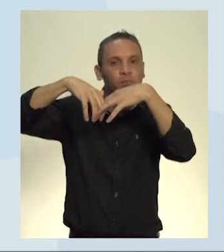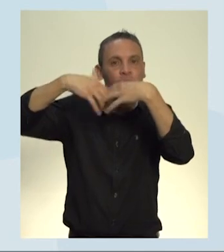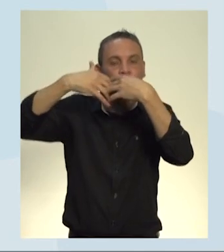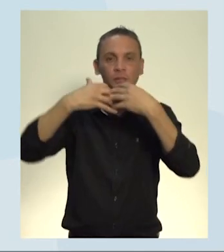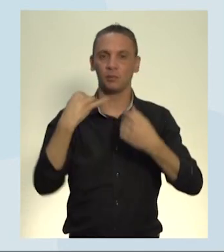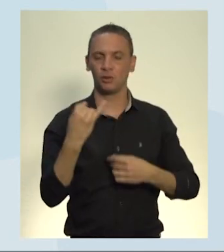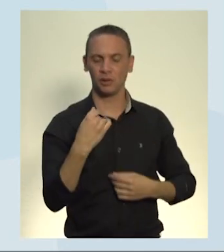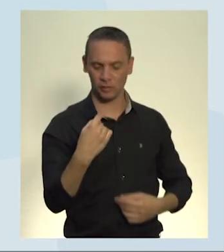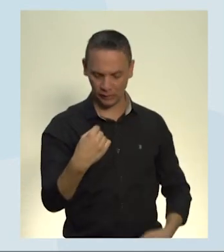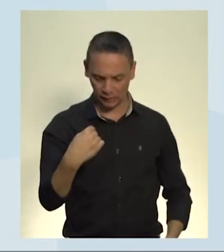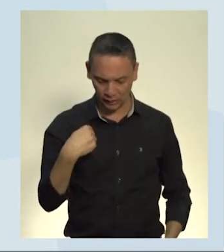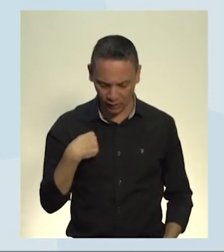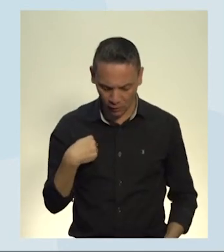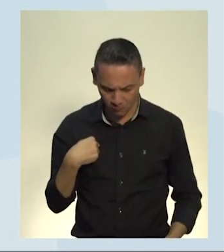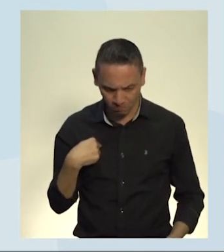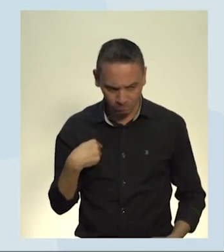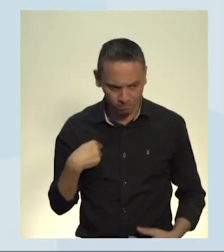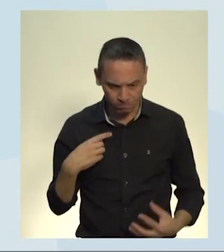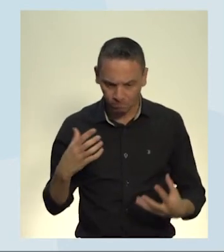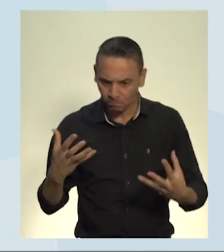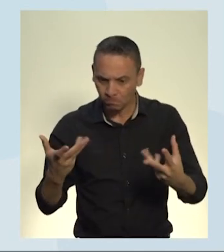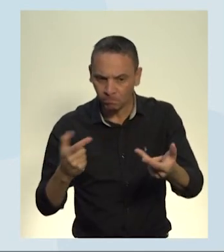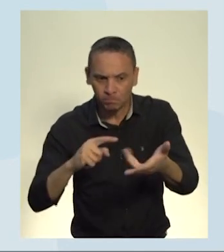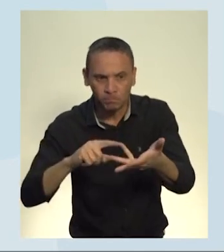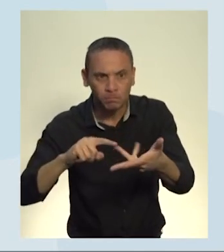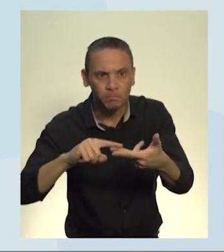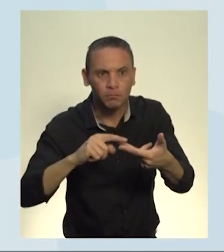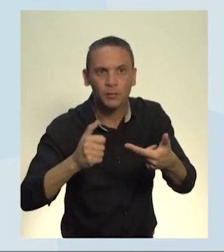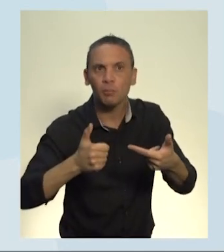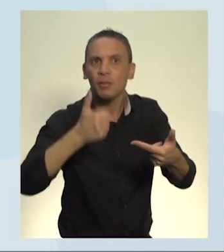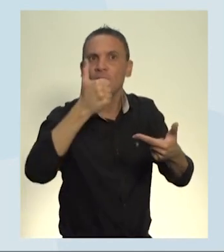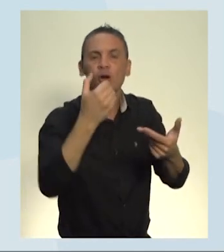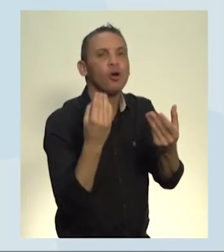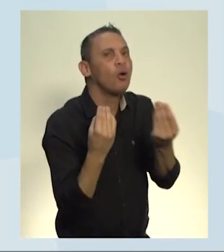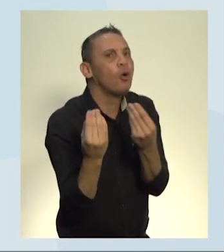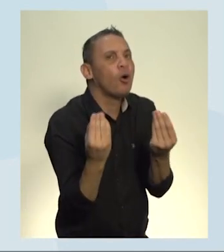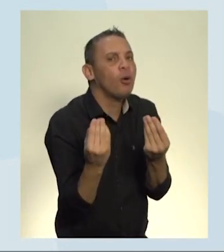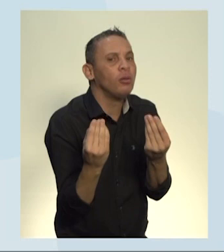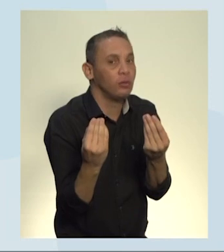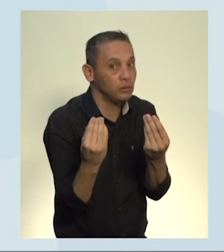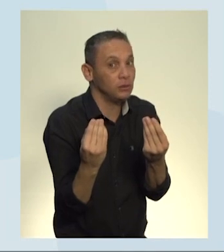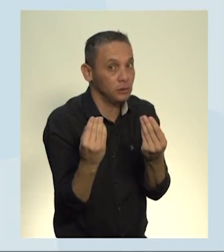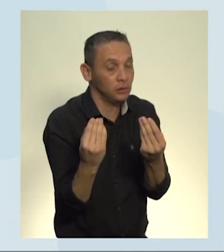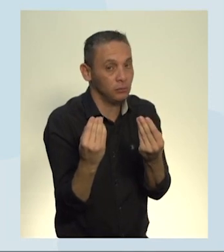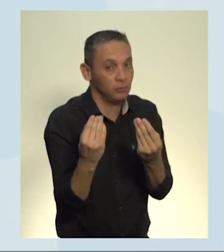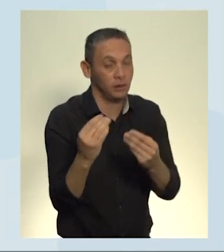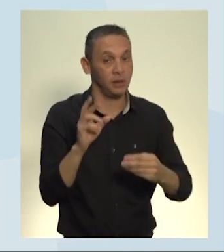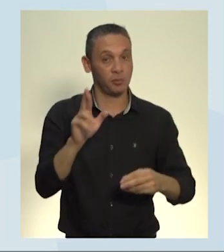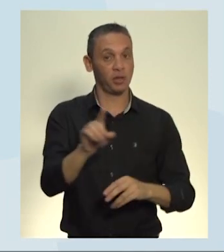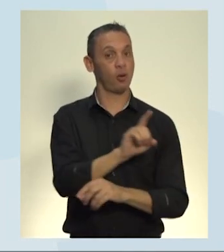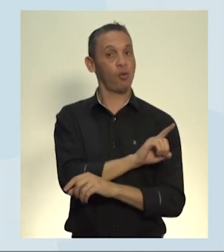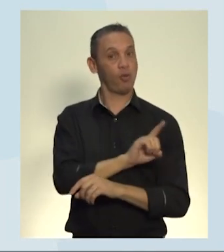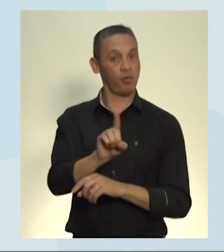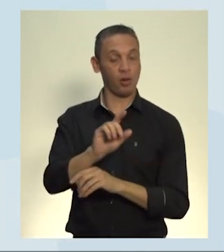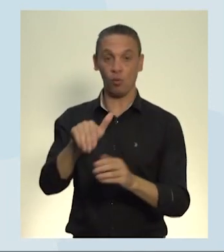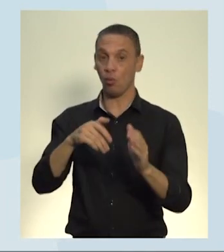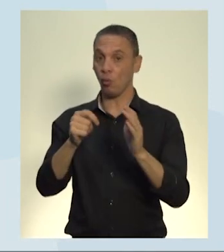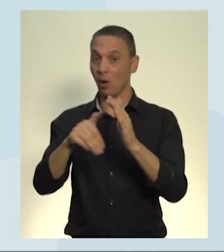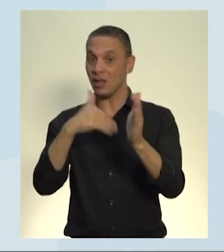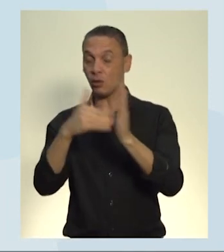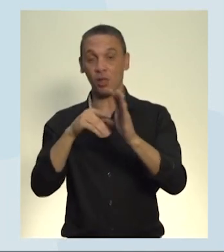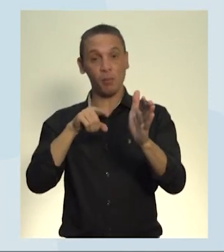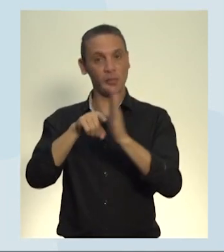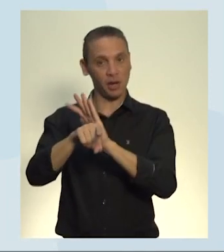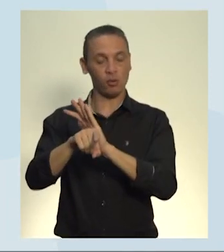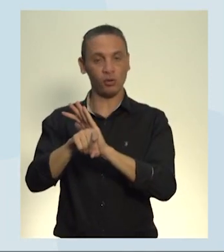que aspectos posso melhorar e como vou fazer isso? Então, para quem respondeu não, para a maioria das